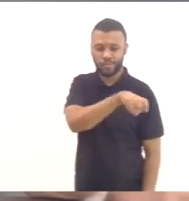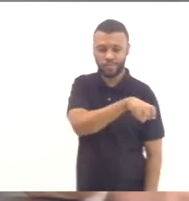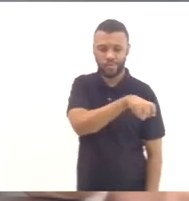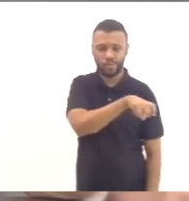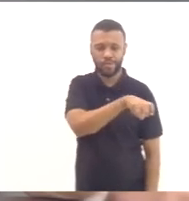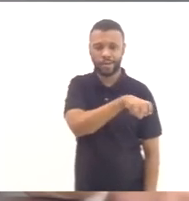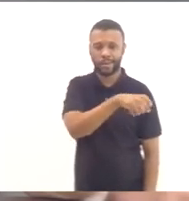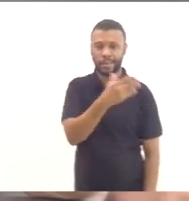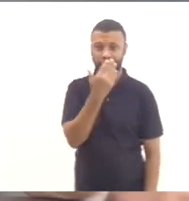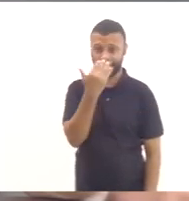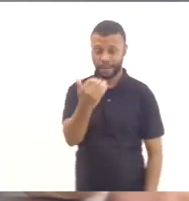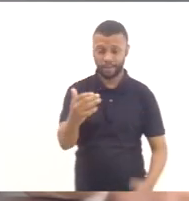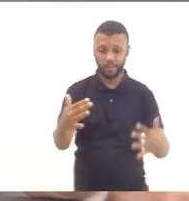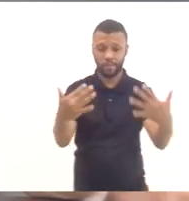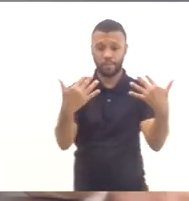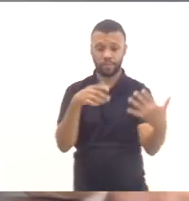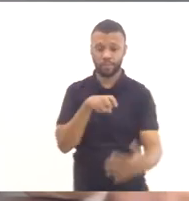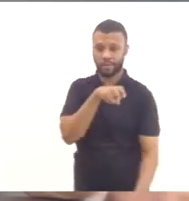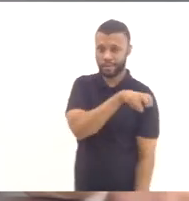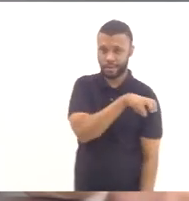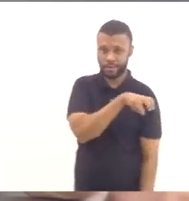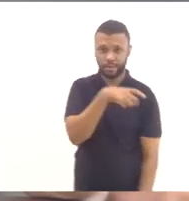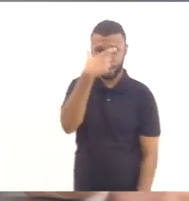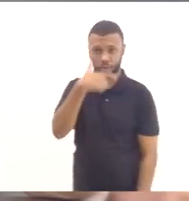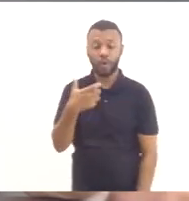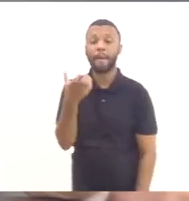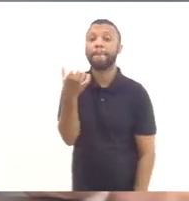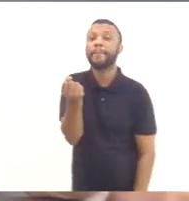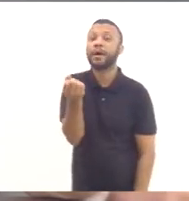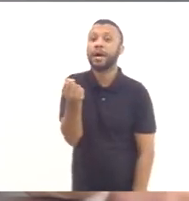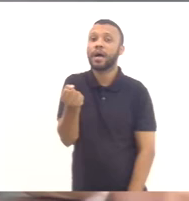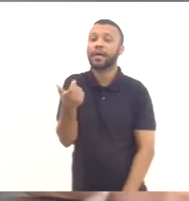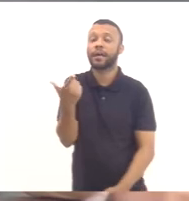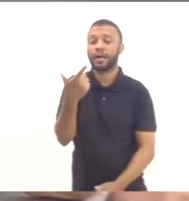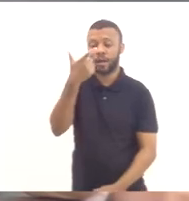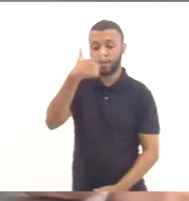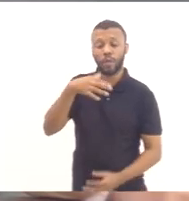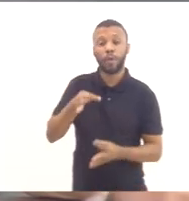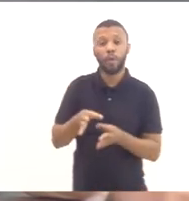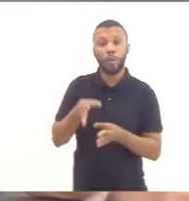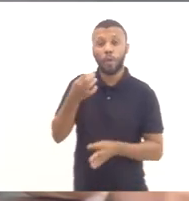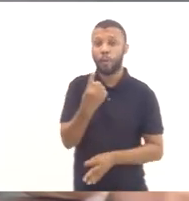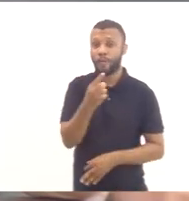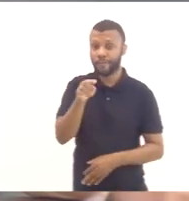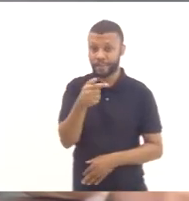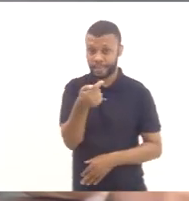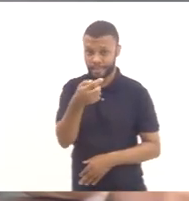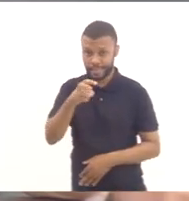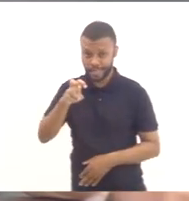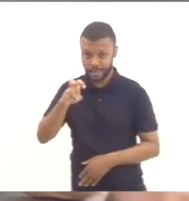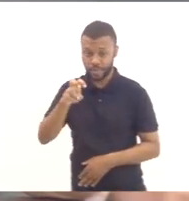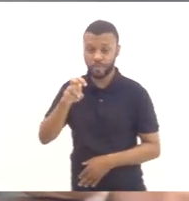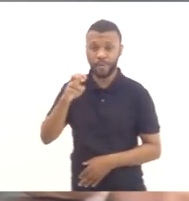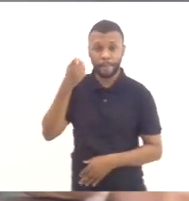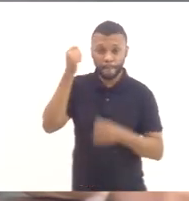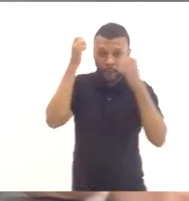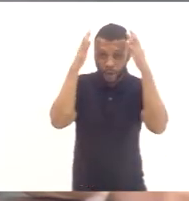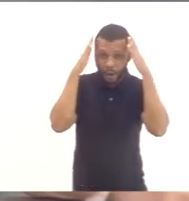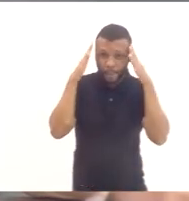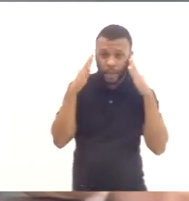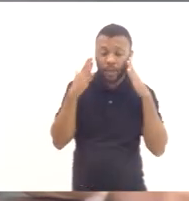eu sou branca tenho 1,65 de altura meus cabelos são castanhos